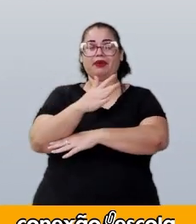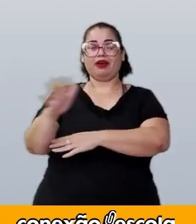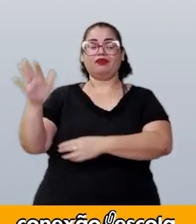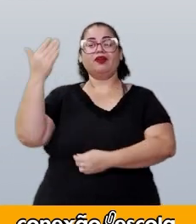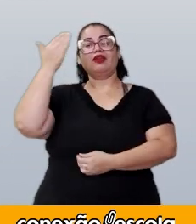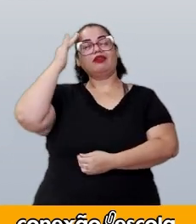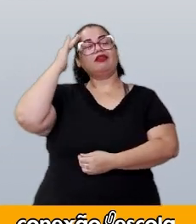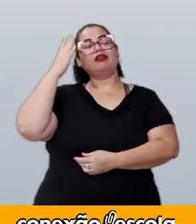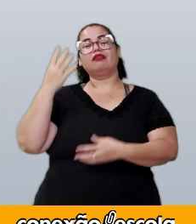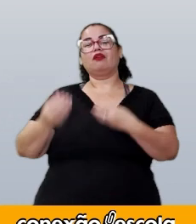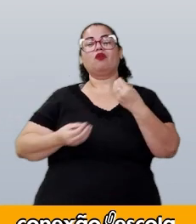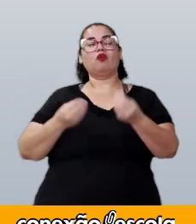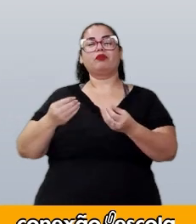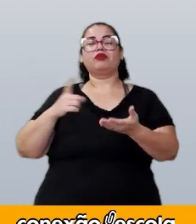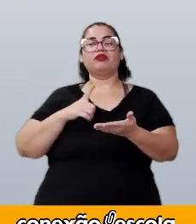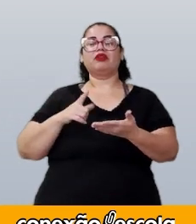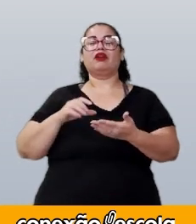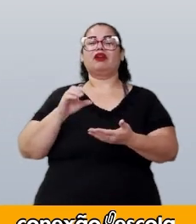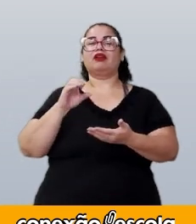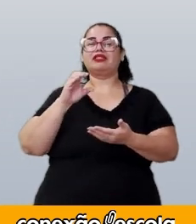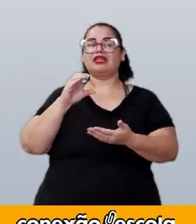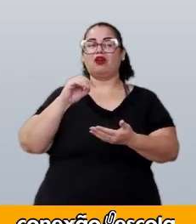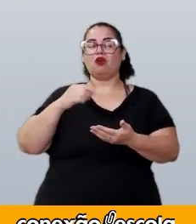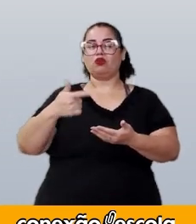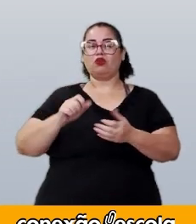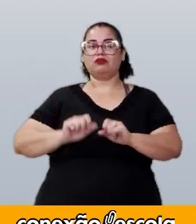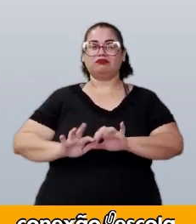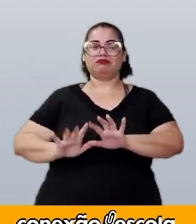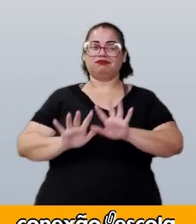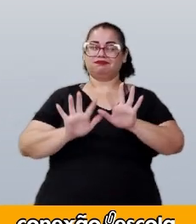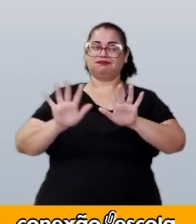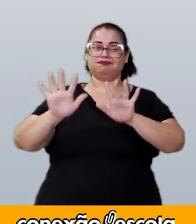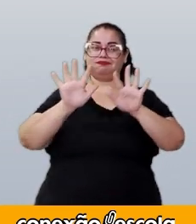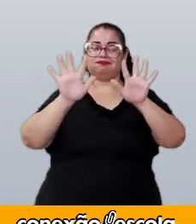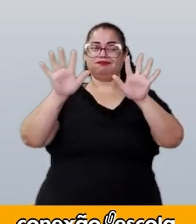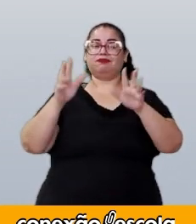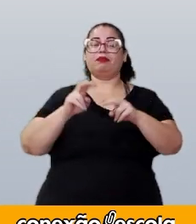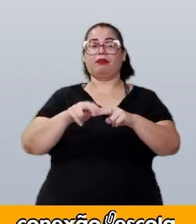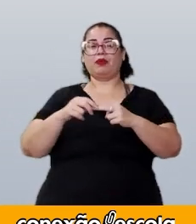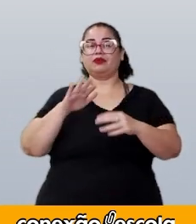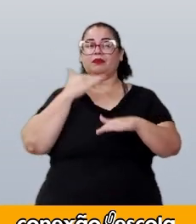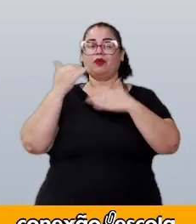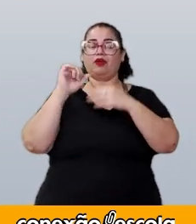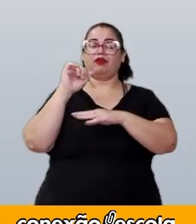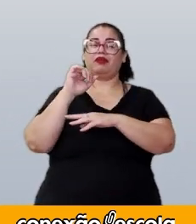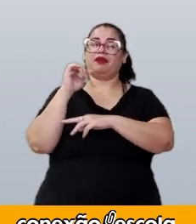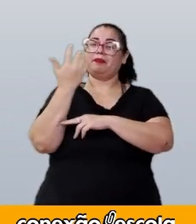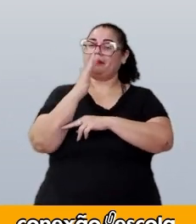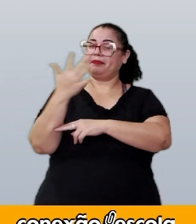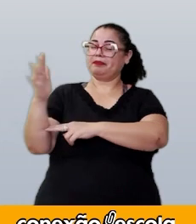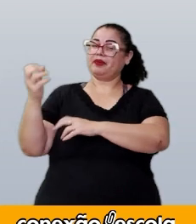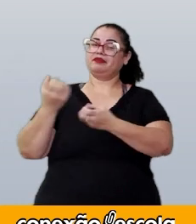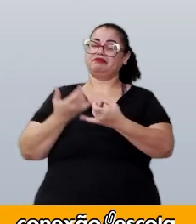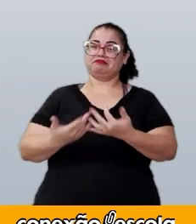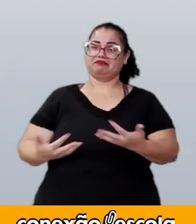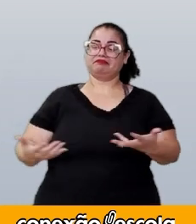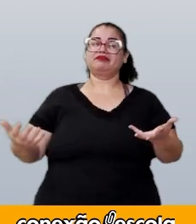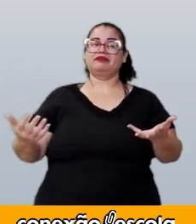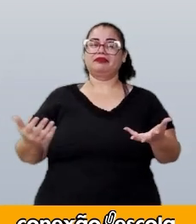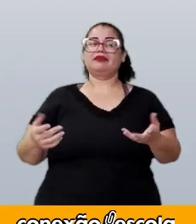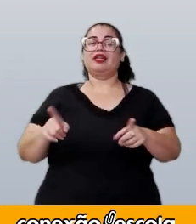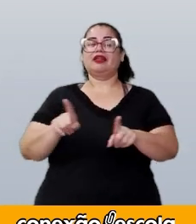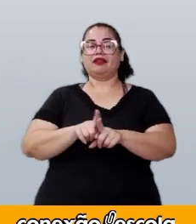entender tanto a emissão de CO2 decorrente da mortalidade das plantas, quanto a